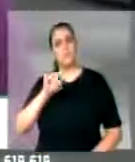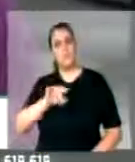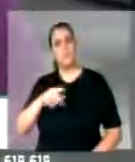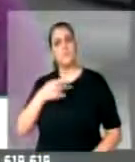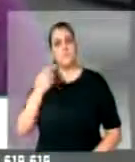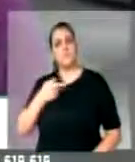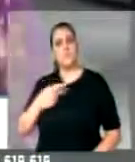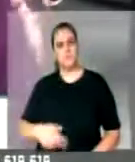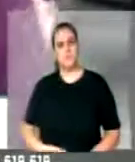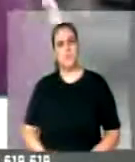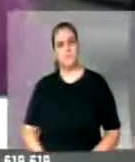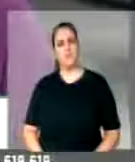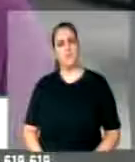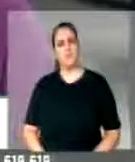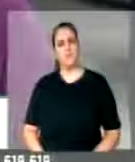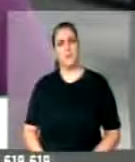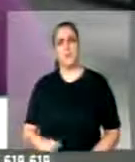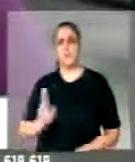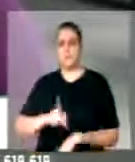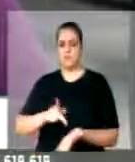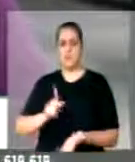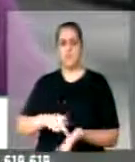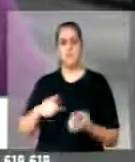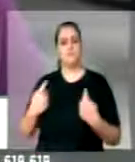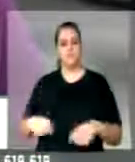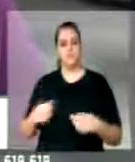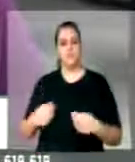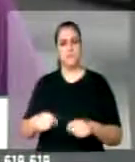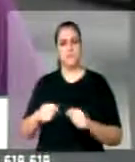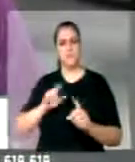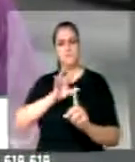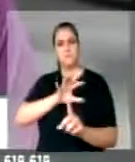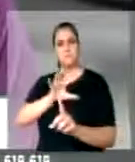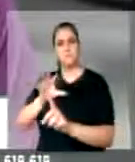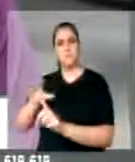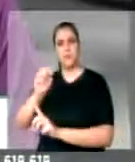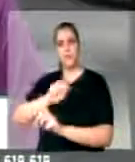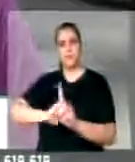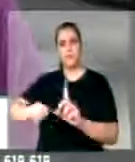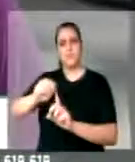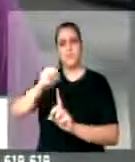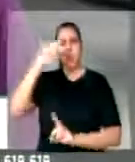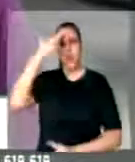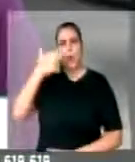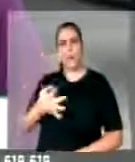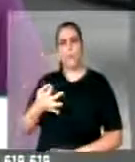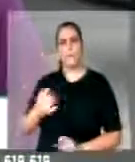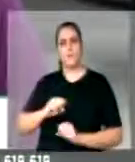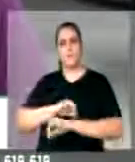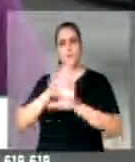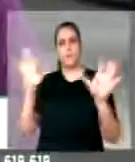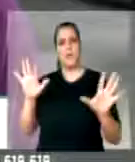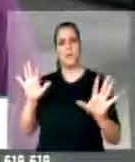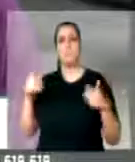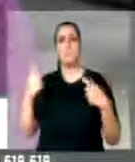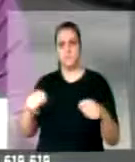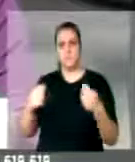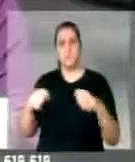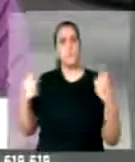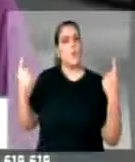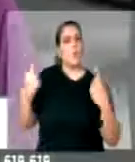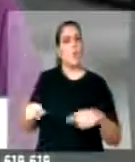a gente consiga convencer a sociedade brasileira que ela precisa se mobilizar contra essas reformas, porque elas serão